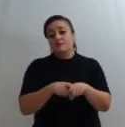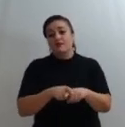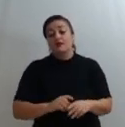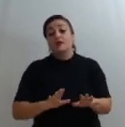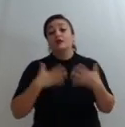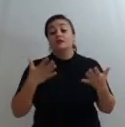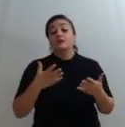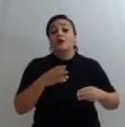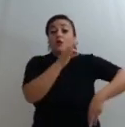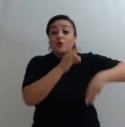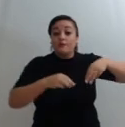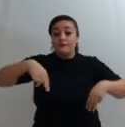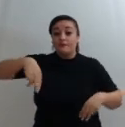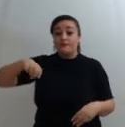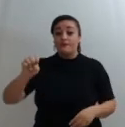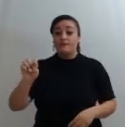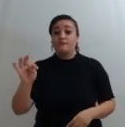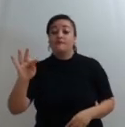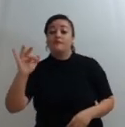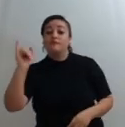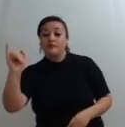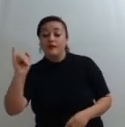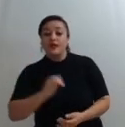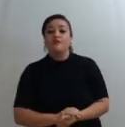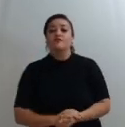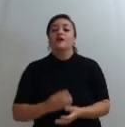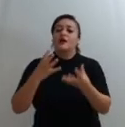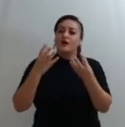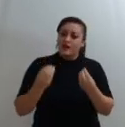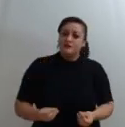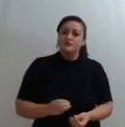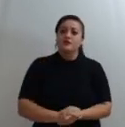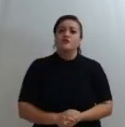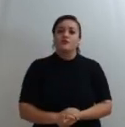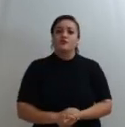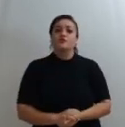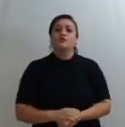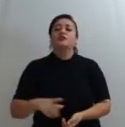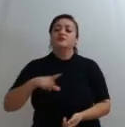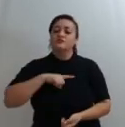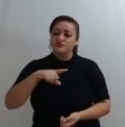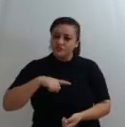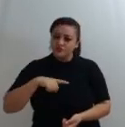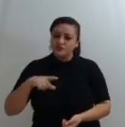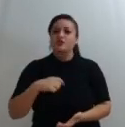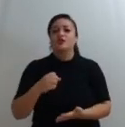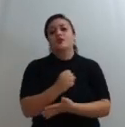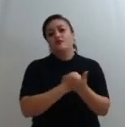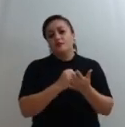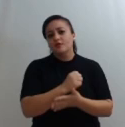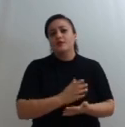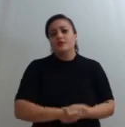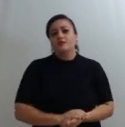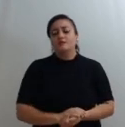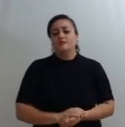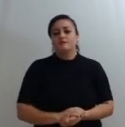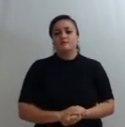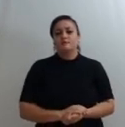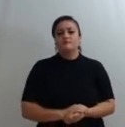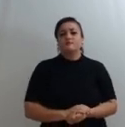Neff, ministro relator, considerou que estavam presentes, sim, os fundamentos